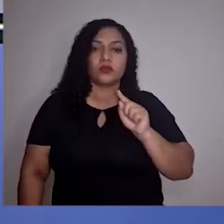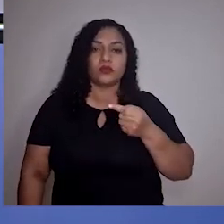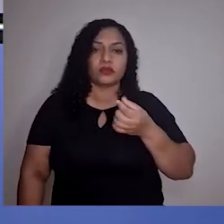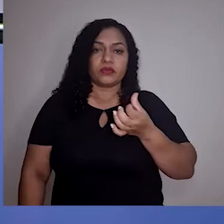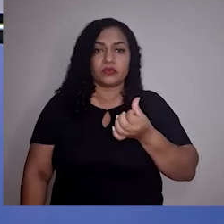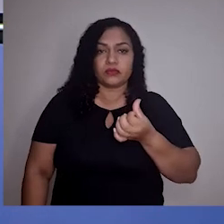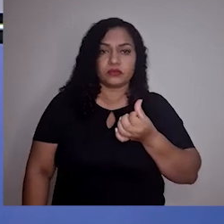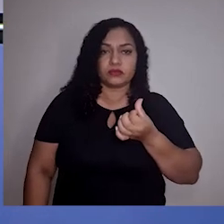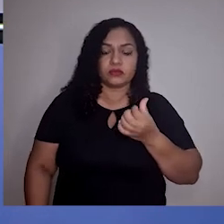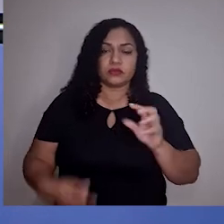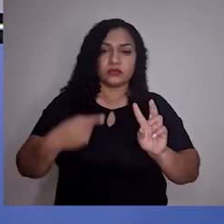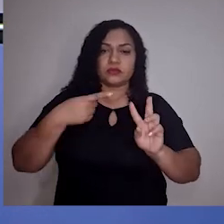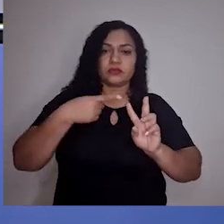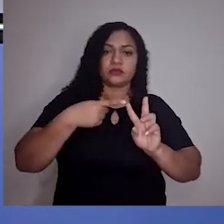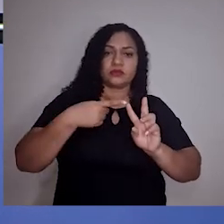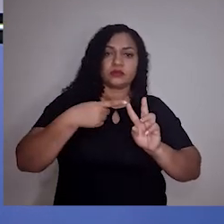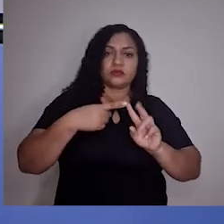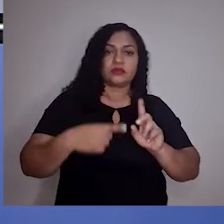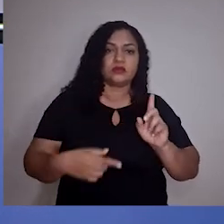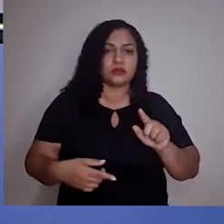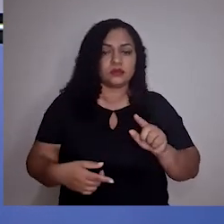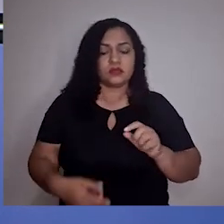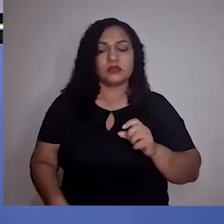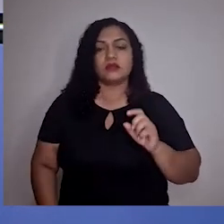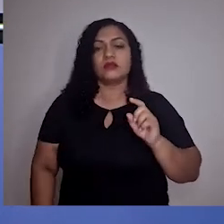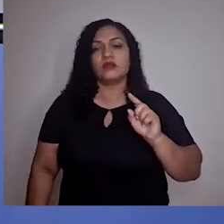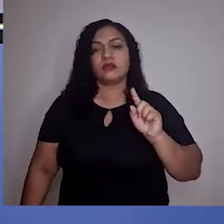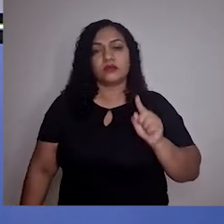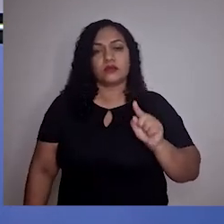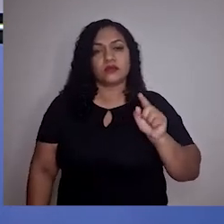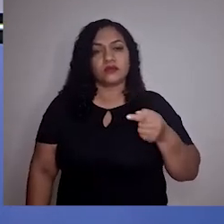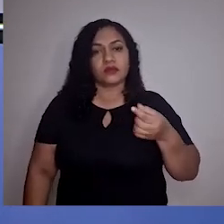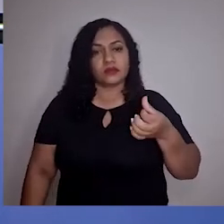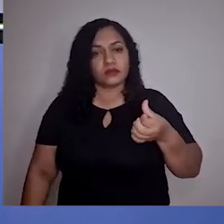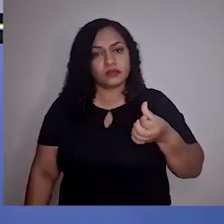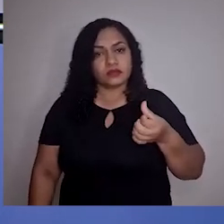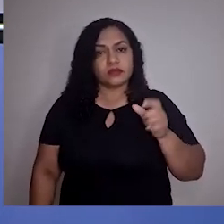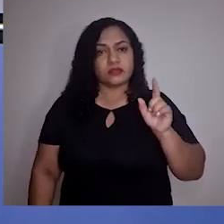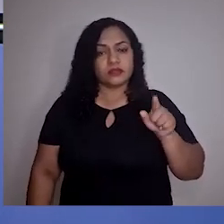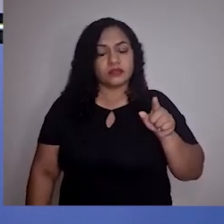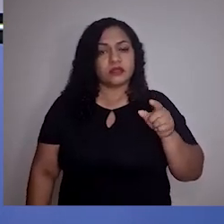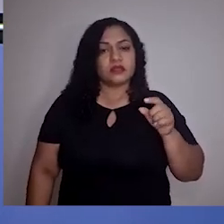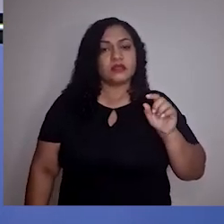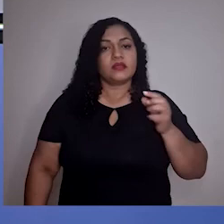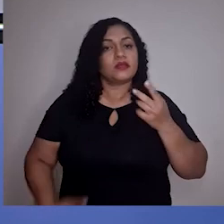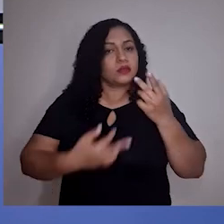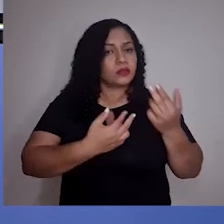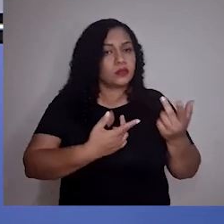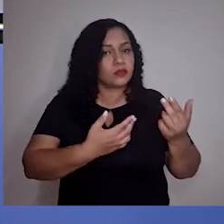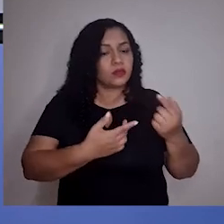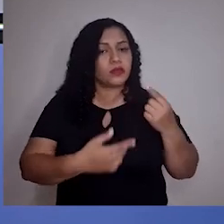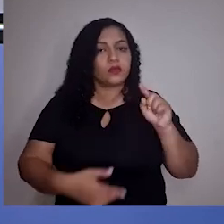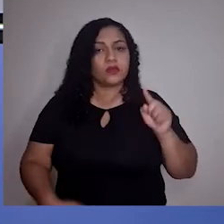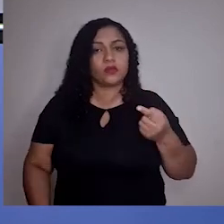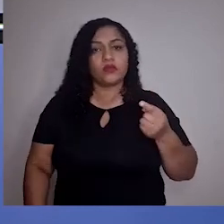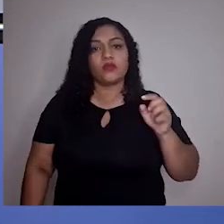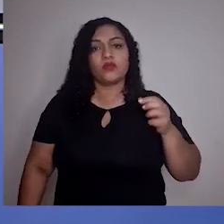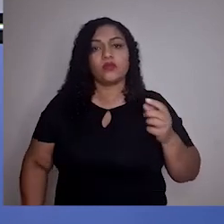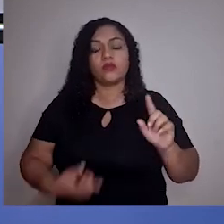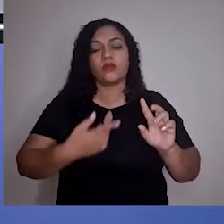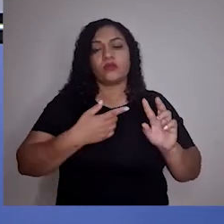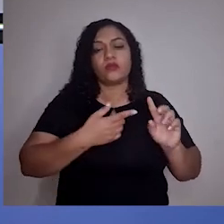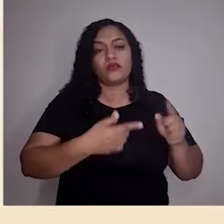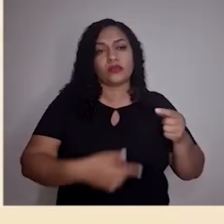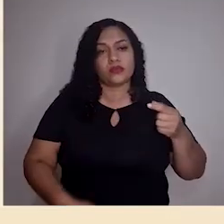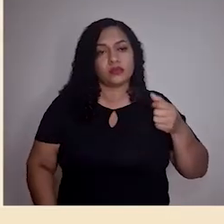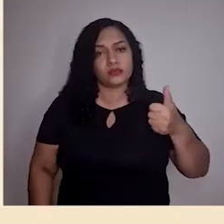1,6. A raiz quarta de 1,6 é 1,125. Agora, esse número